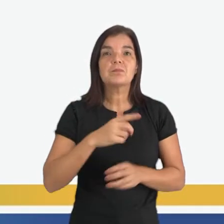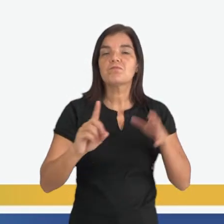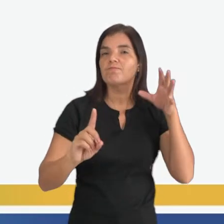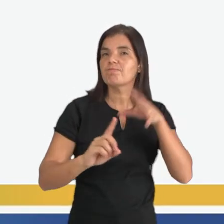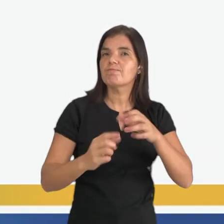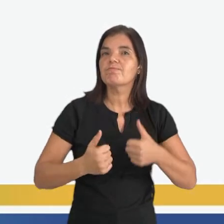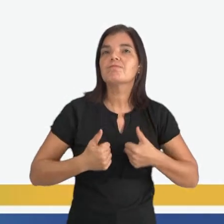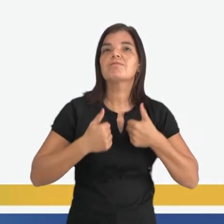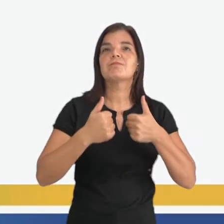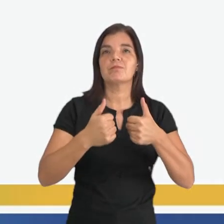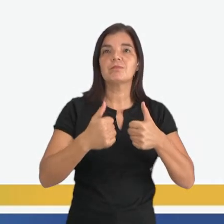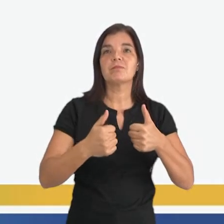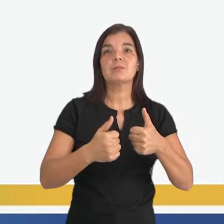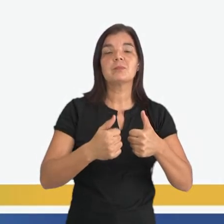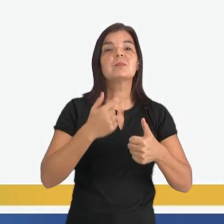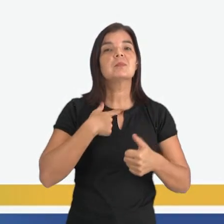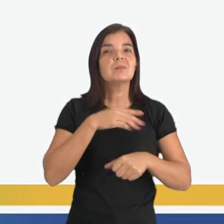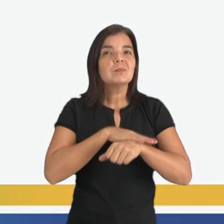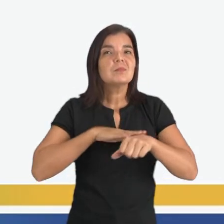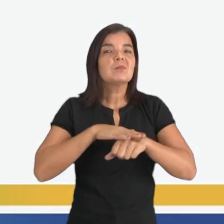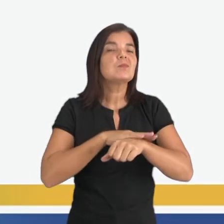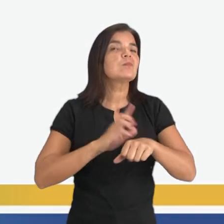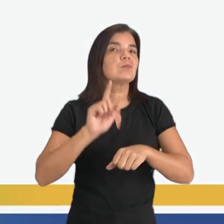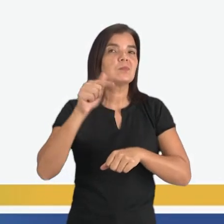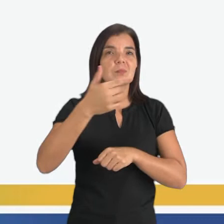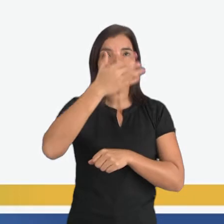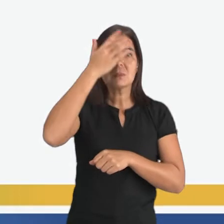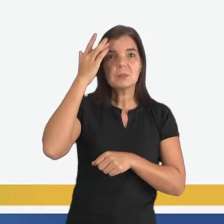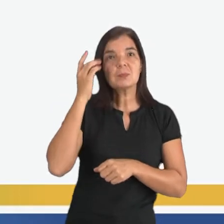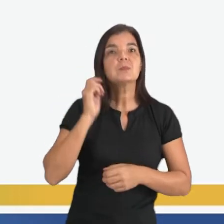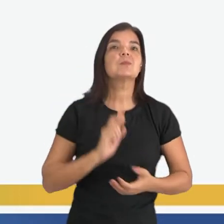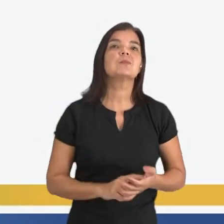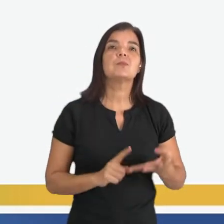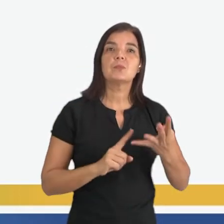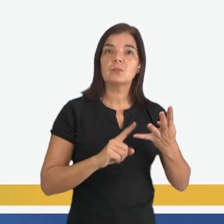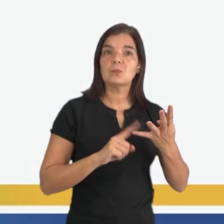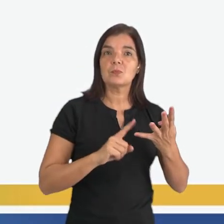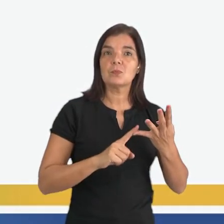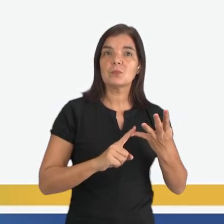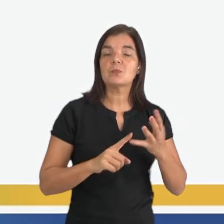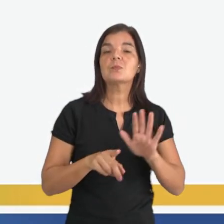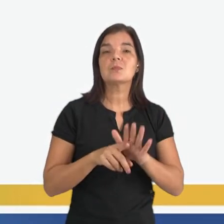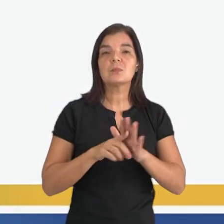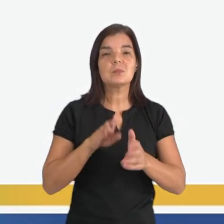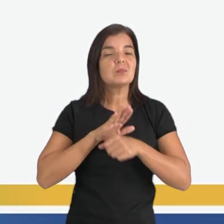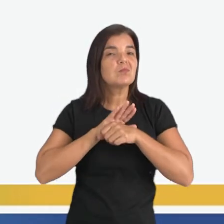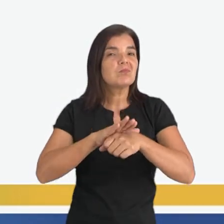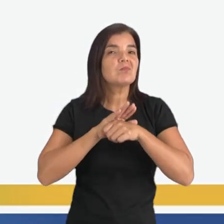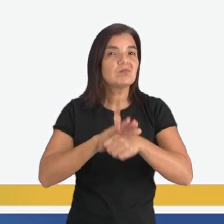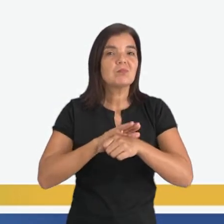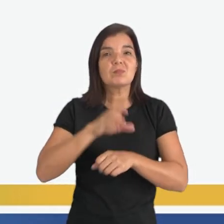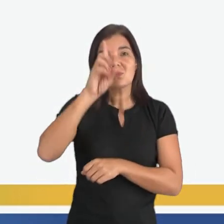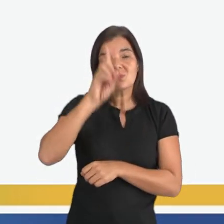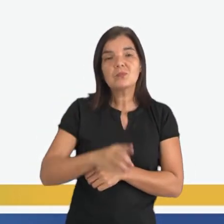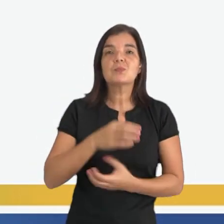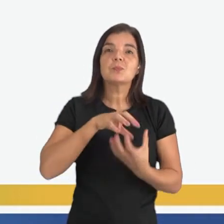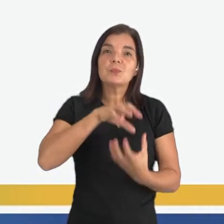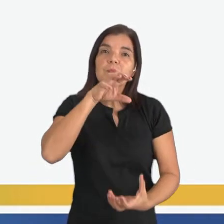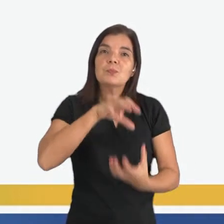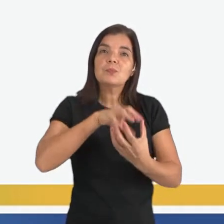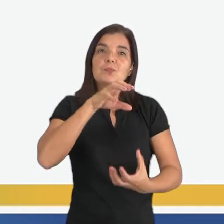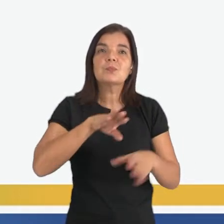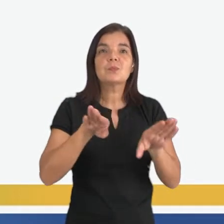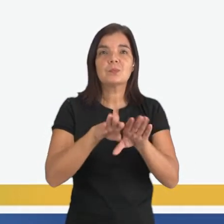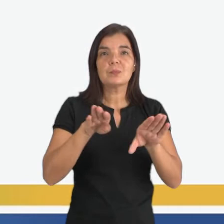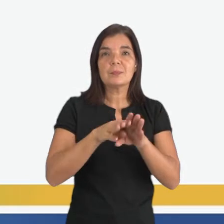influência positiva, manter o diálogo com as demais. Na defesa dos direitos do idoso, nós vamos ter a filosofia